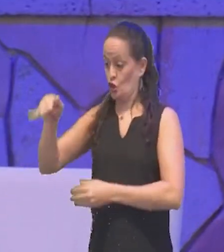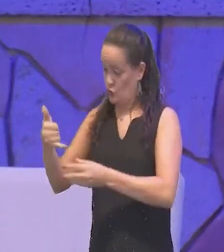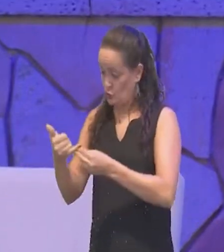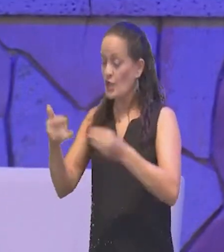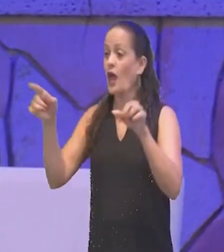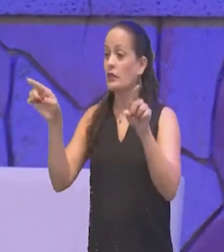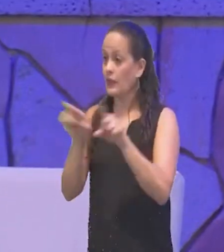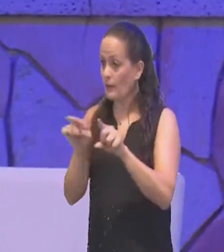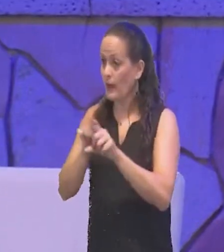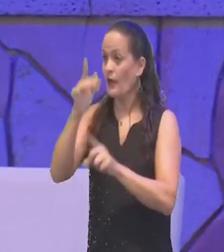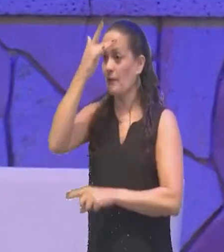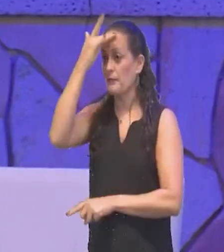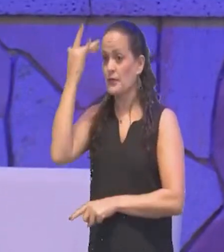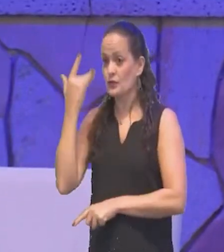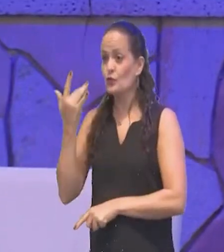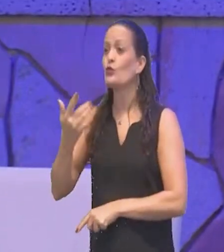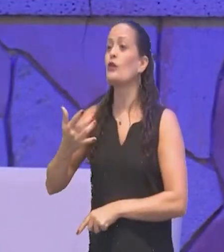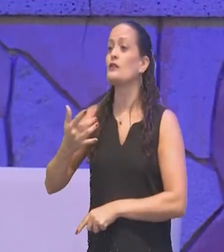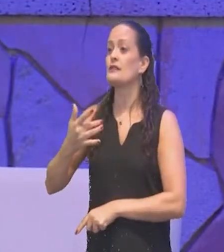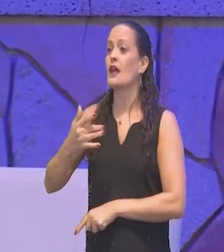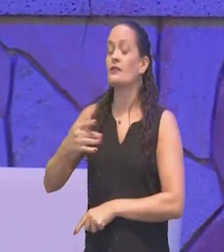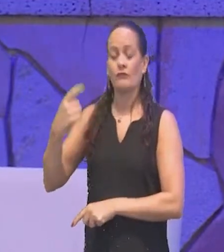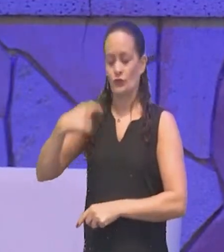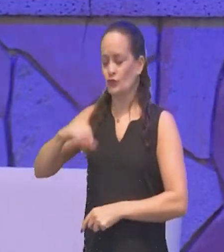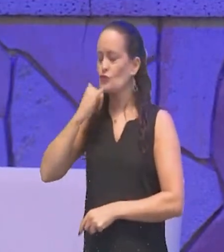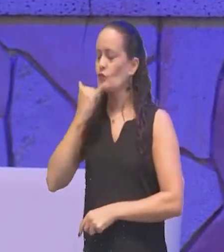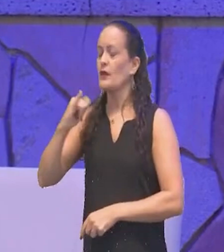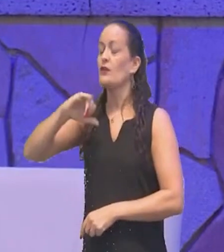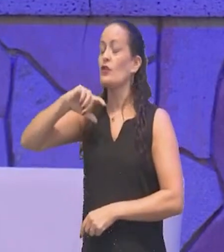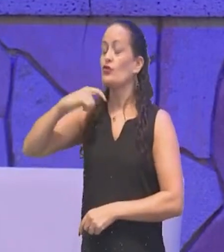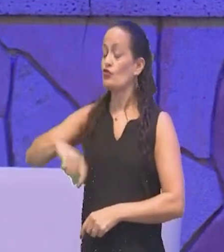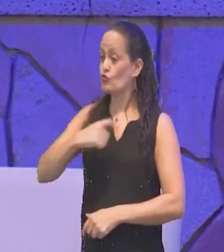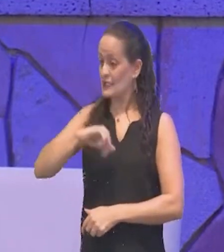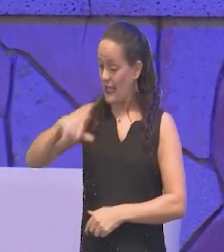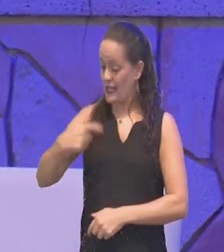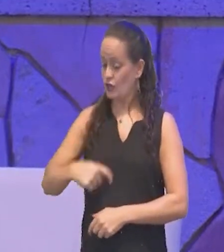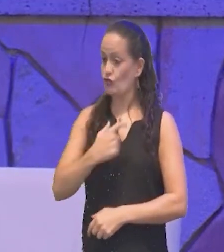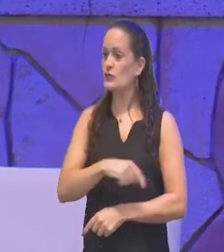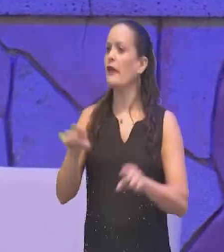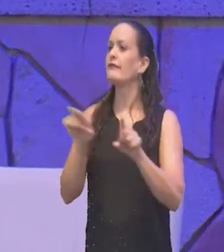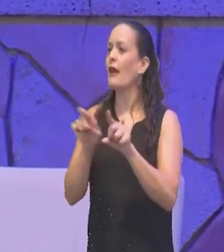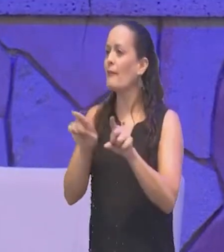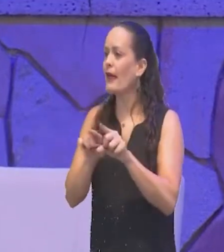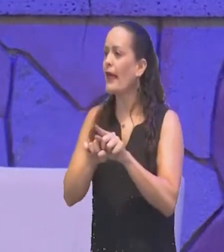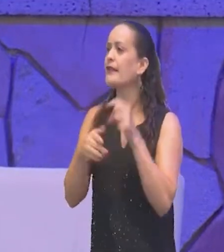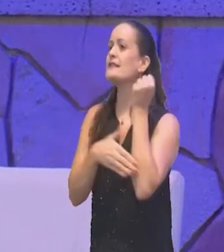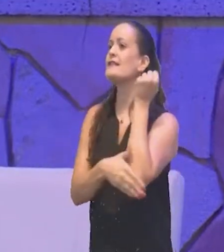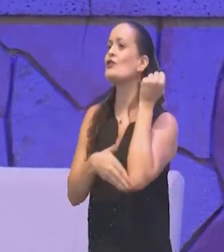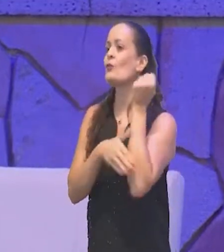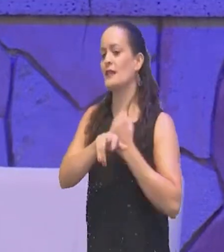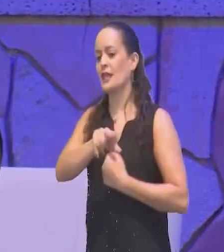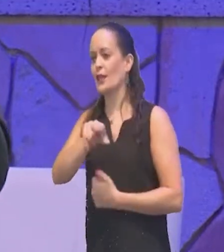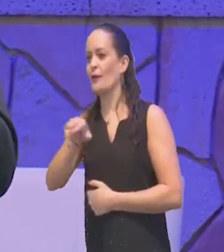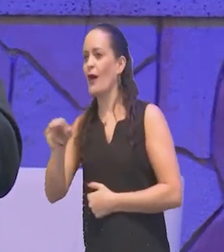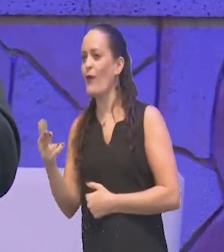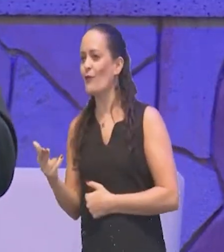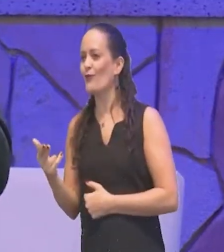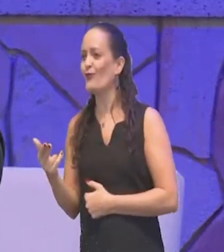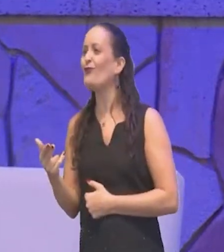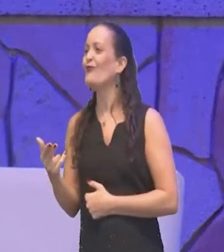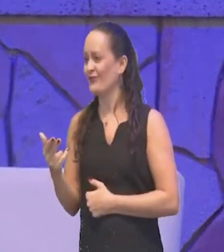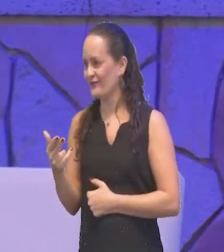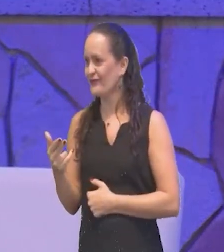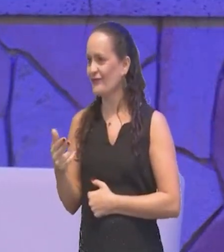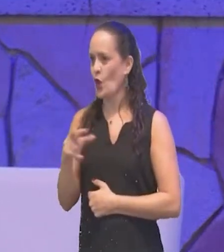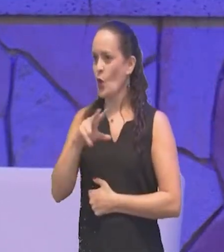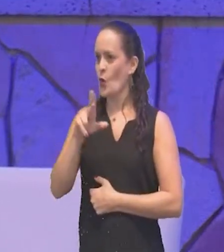de inveja, o que nos leva a pensar que nós precisamos ter cuidado com as preferências que nós temos dentro de casa. Os seus